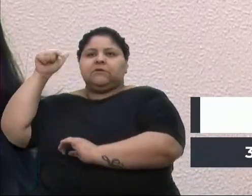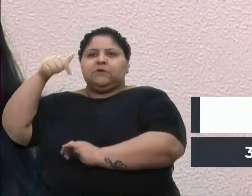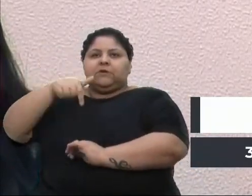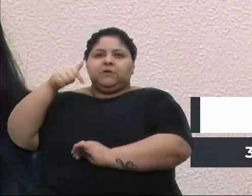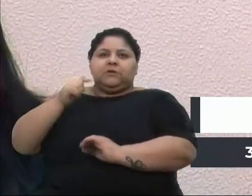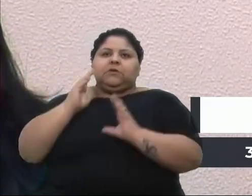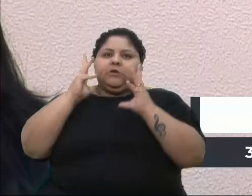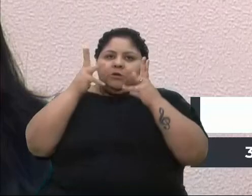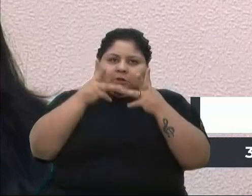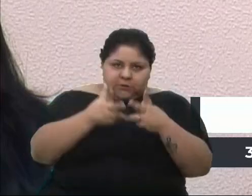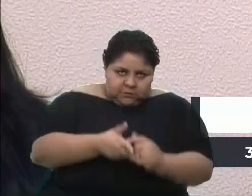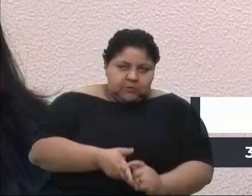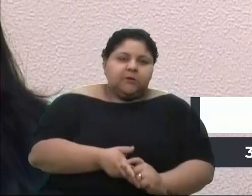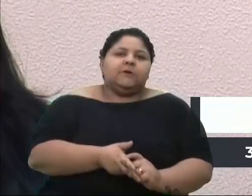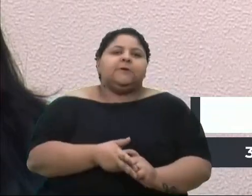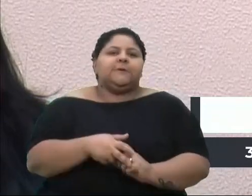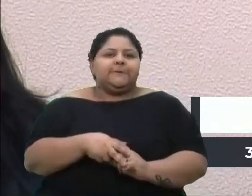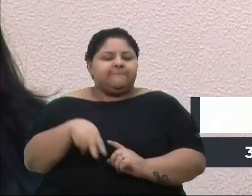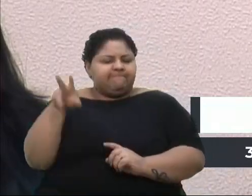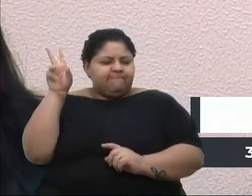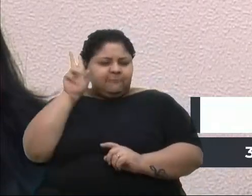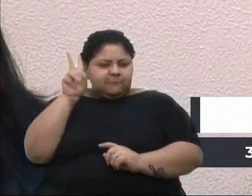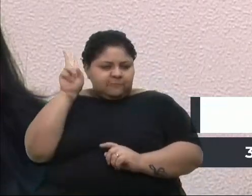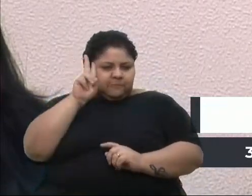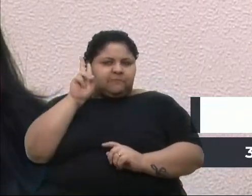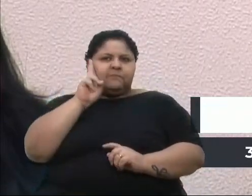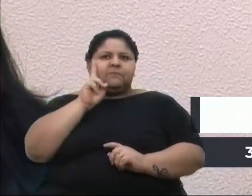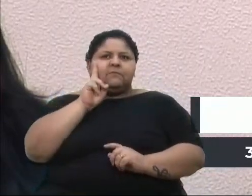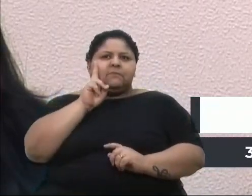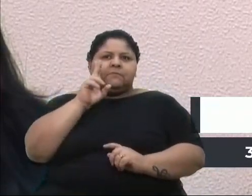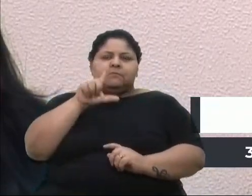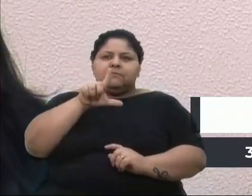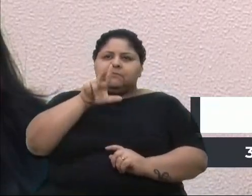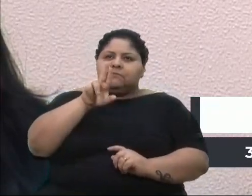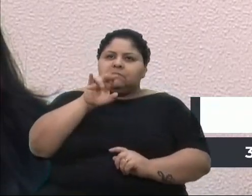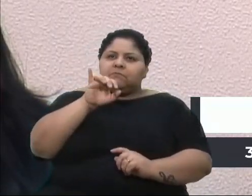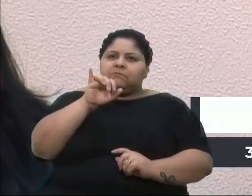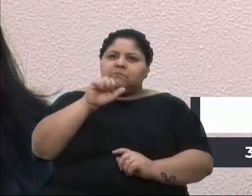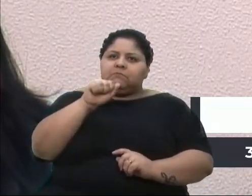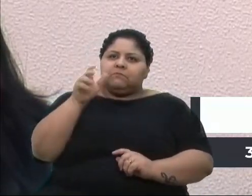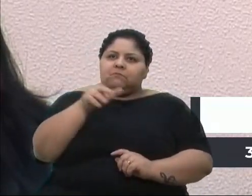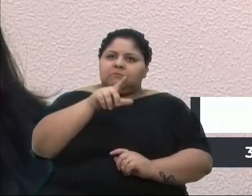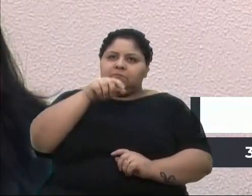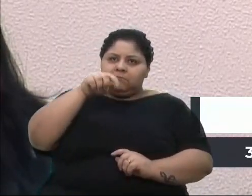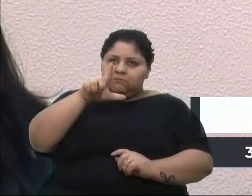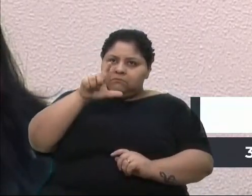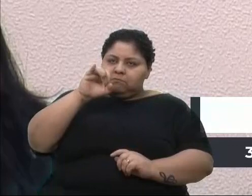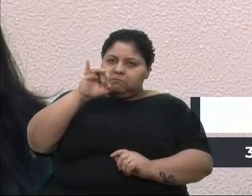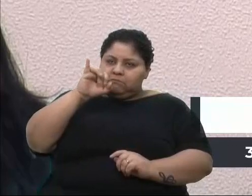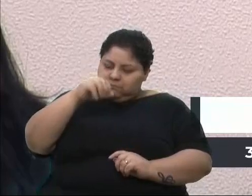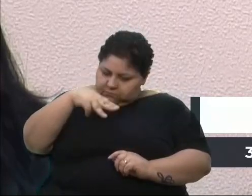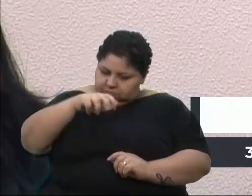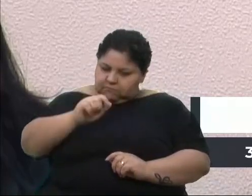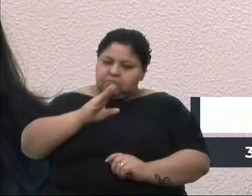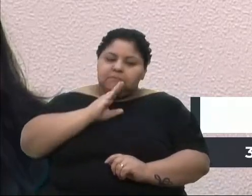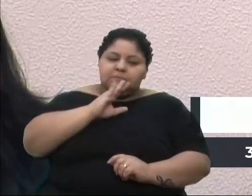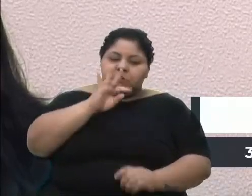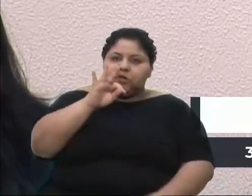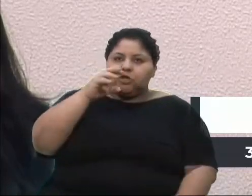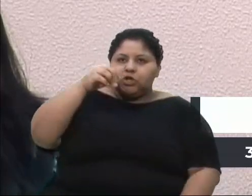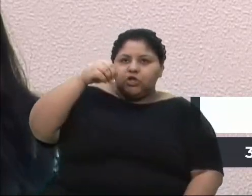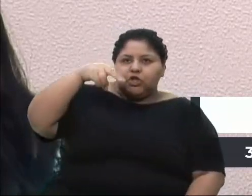tenho certeza absoluta que vai lembrar dele, Luiz Lima, conhecido como Tunicão, o Tunicão das